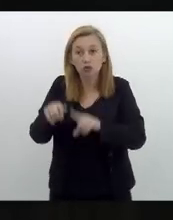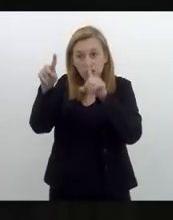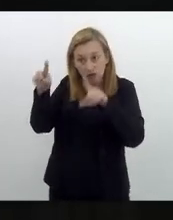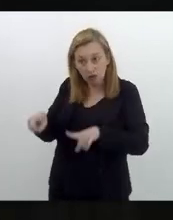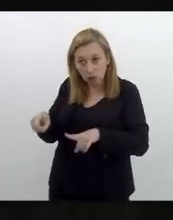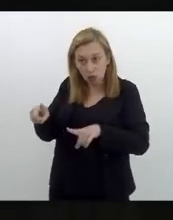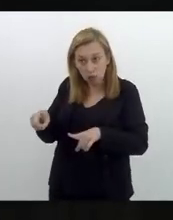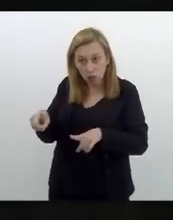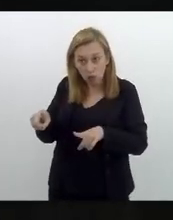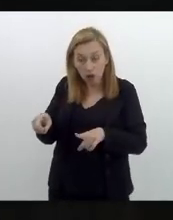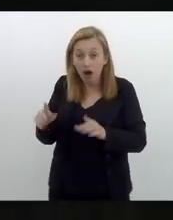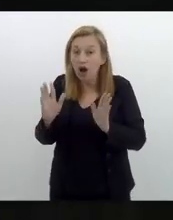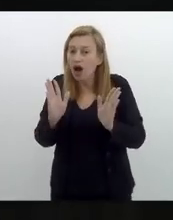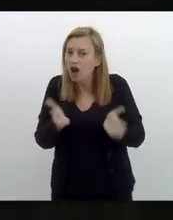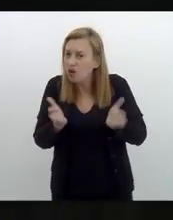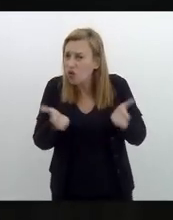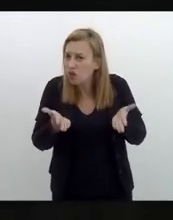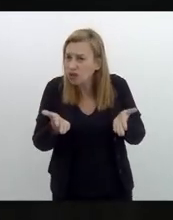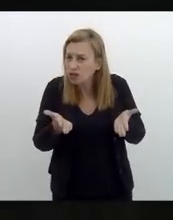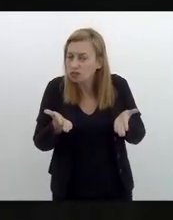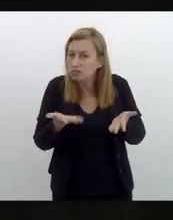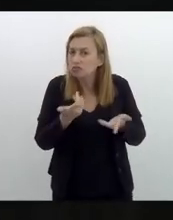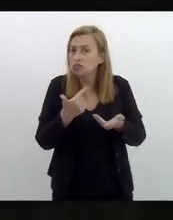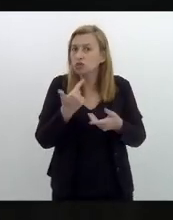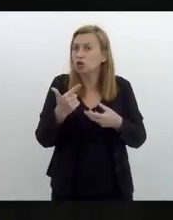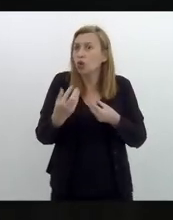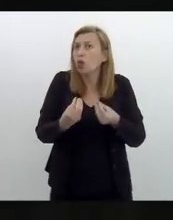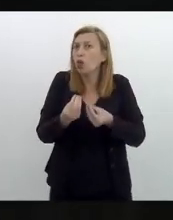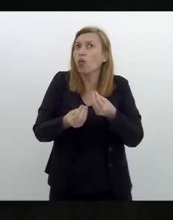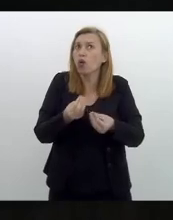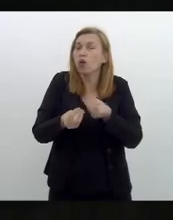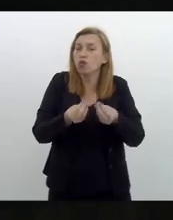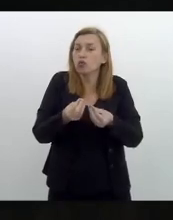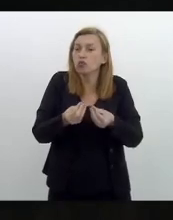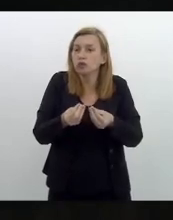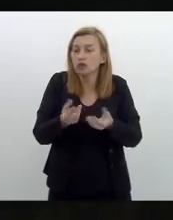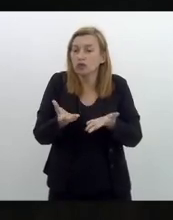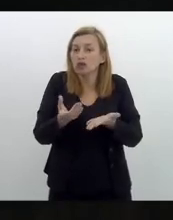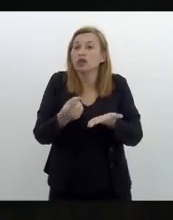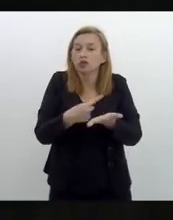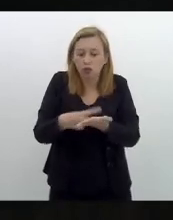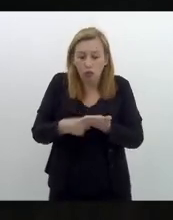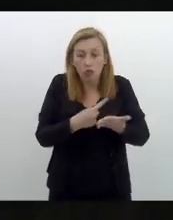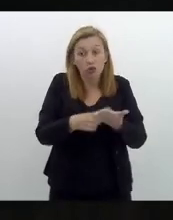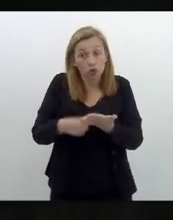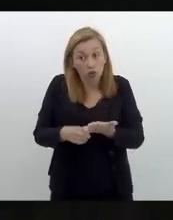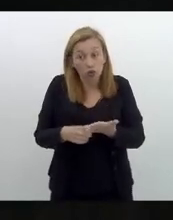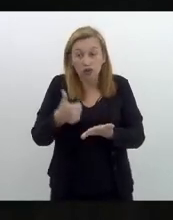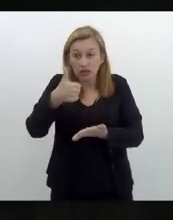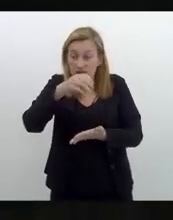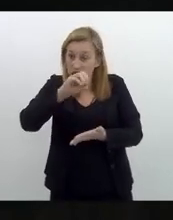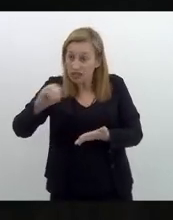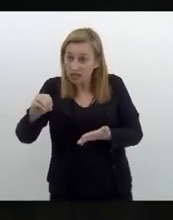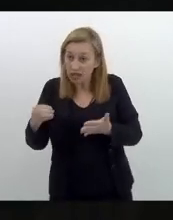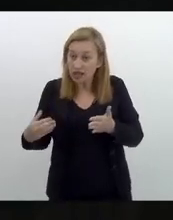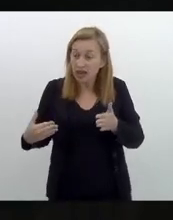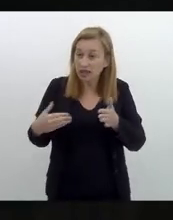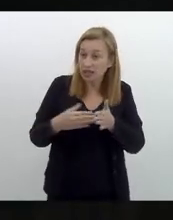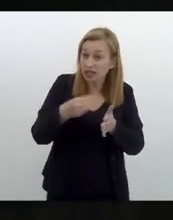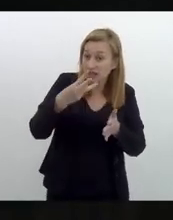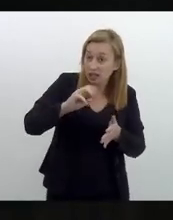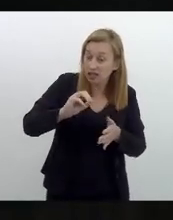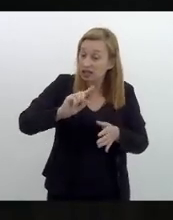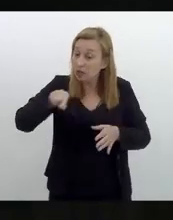agora não dá é para que a gente acordou de 100 para 30 e para 20